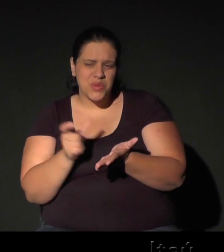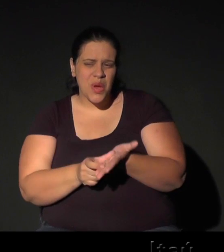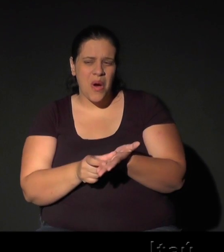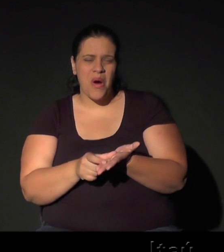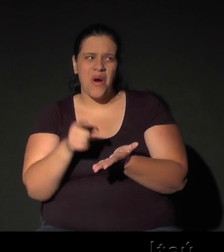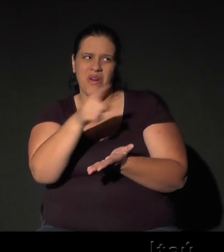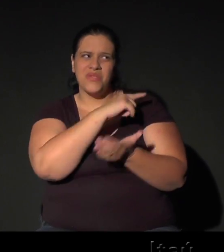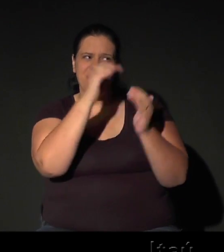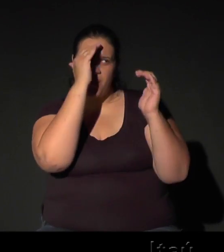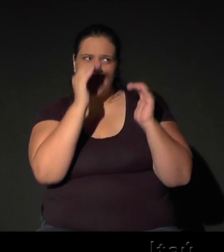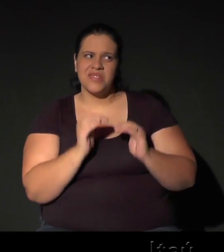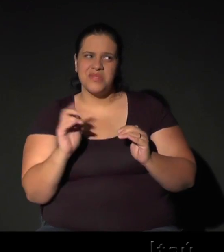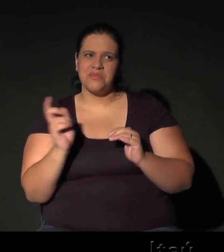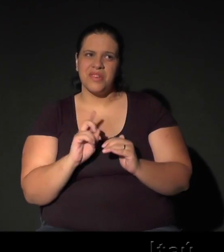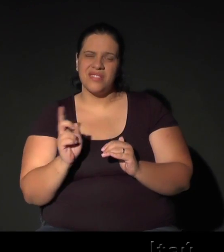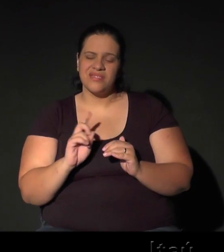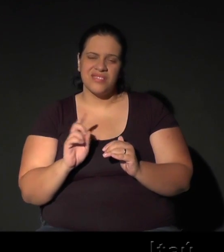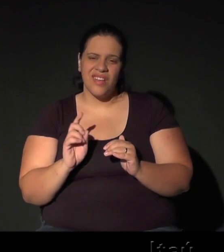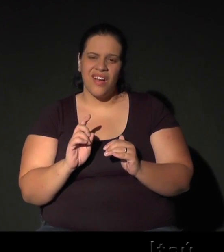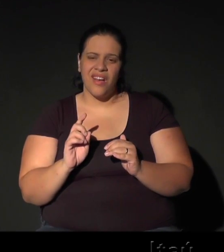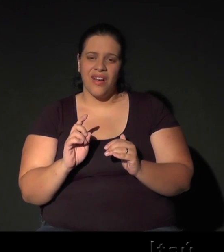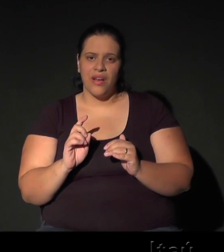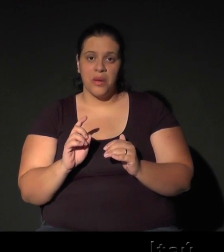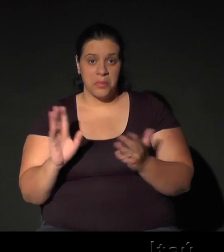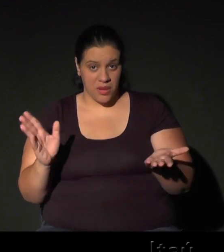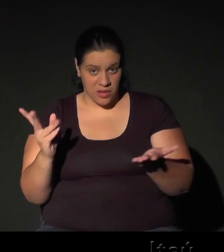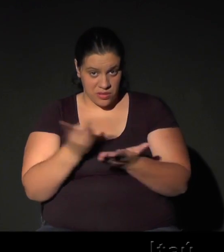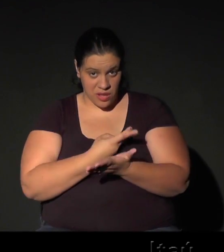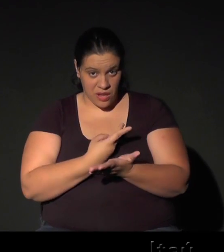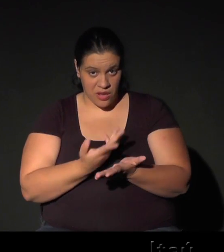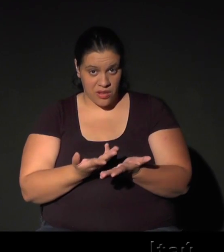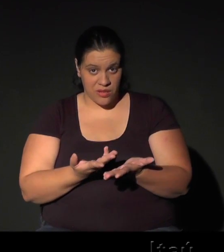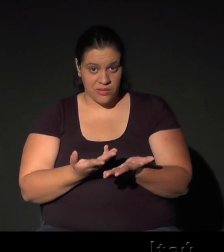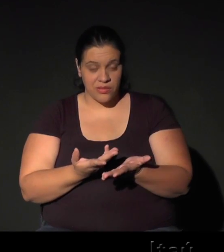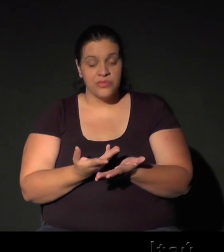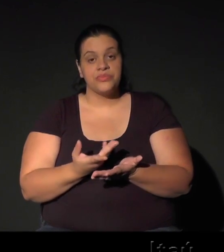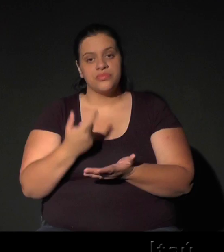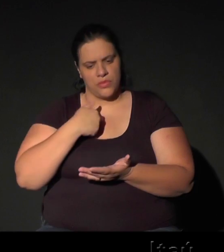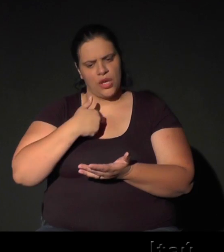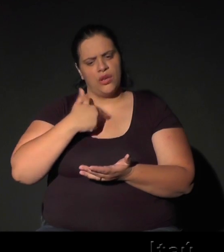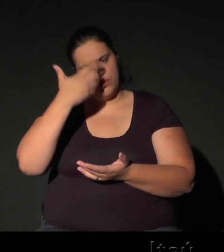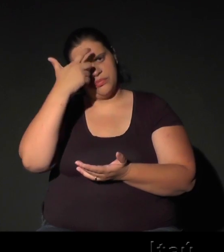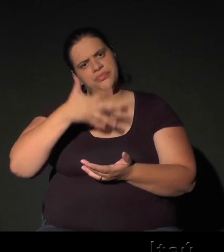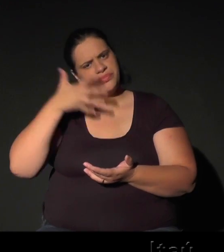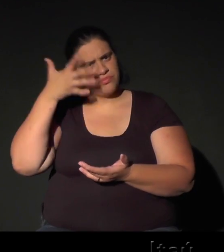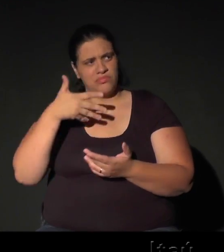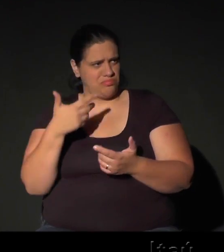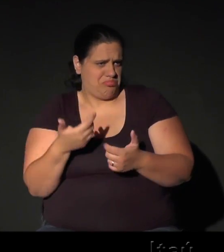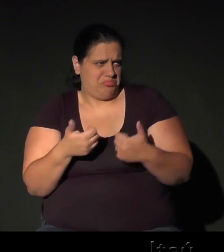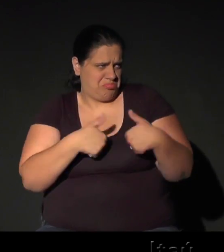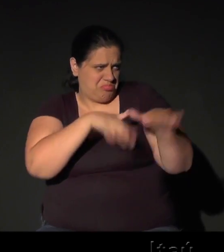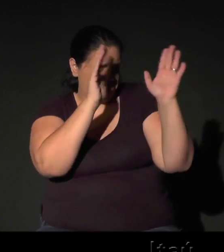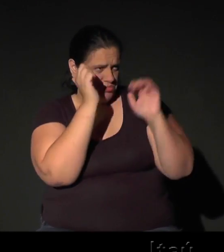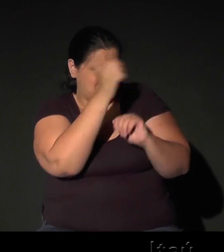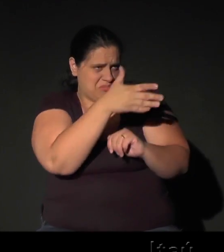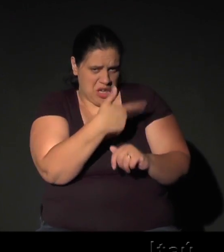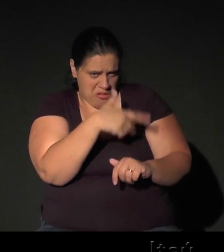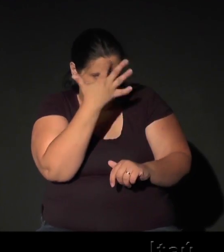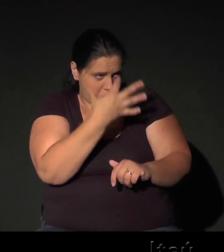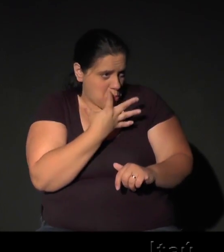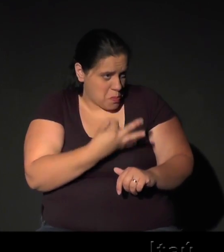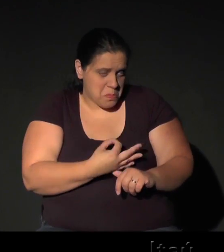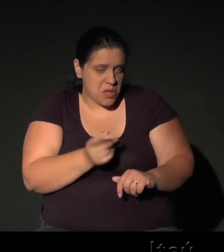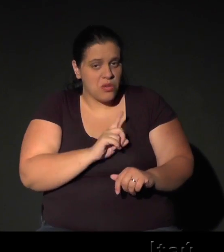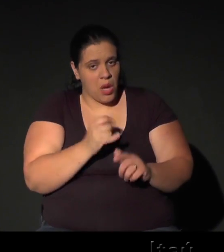não vão me respeitar mas assim quem é que tá errado né eu sou muito do discurso de que se dane que eles não vão achar é